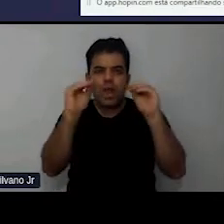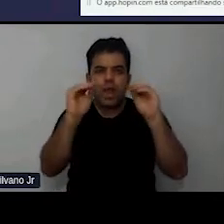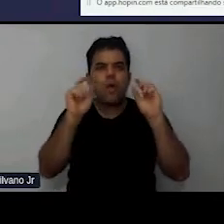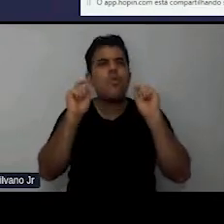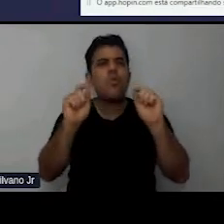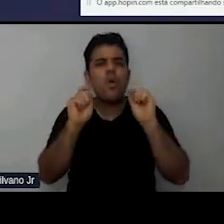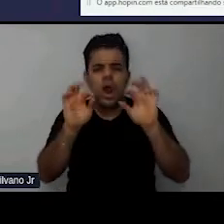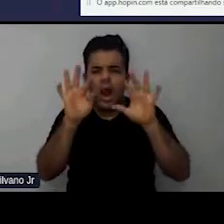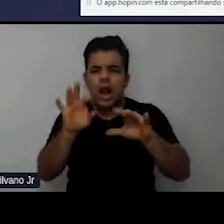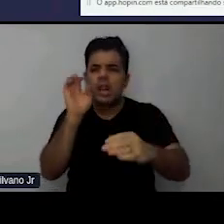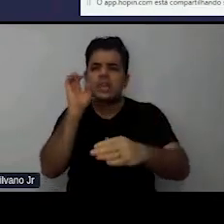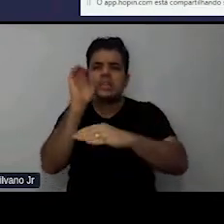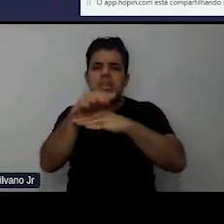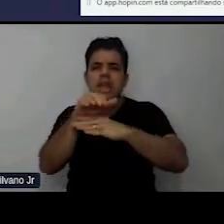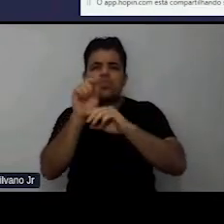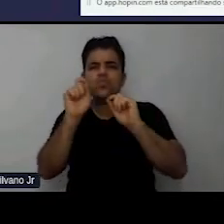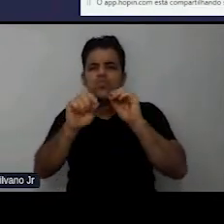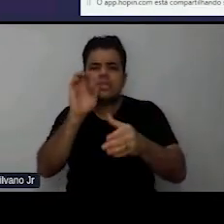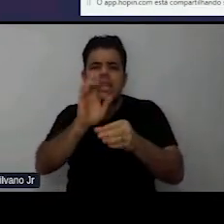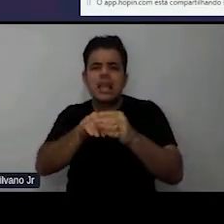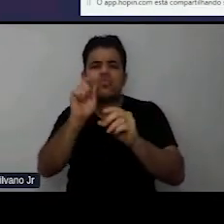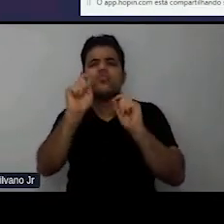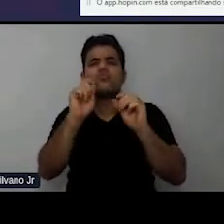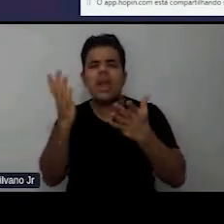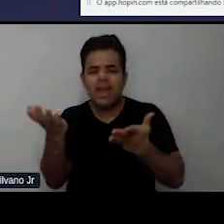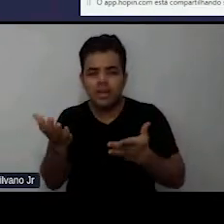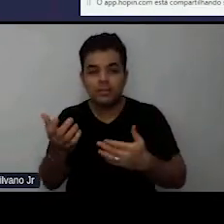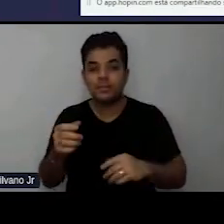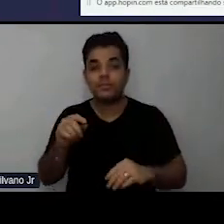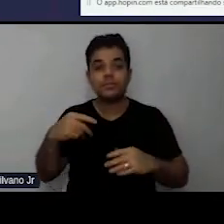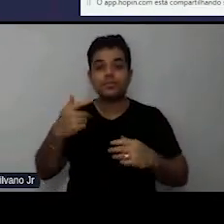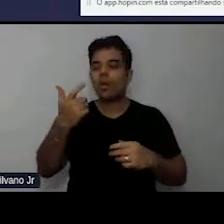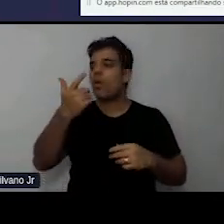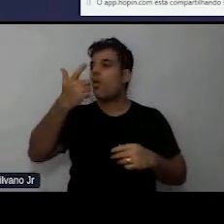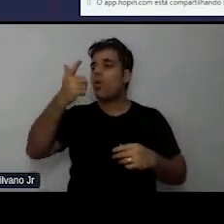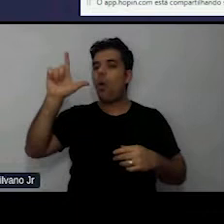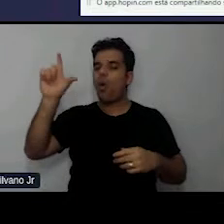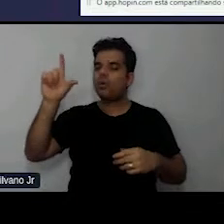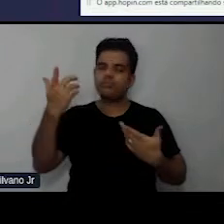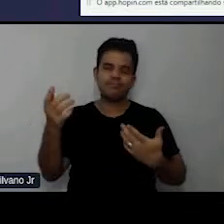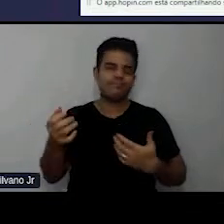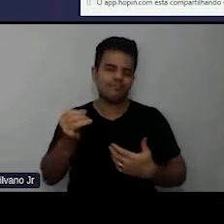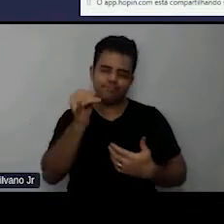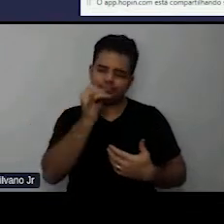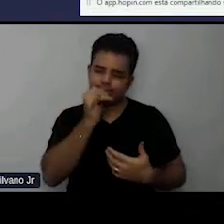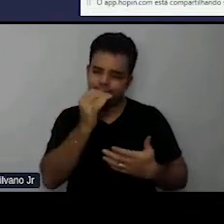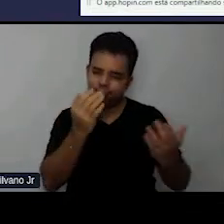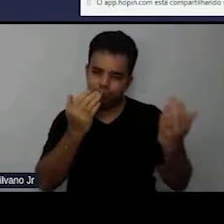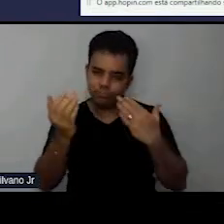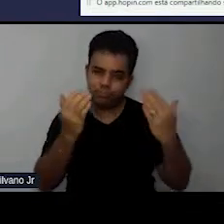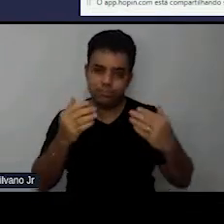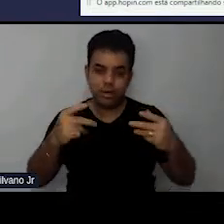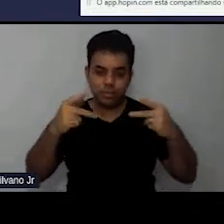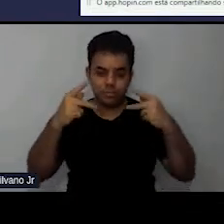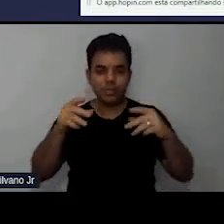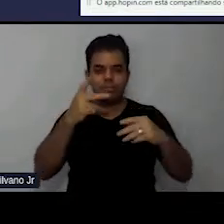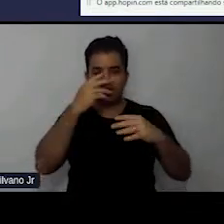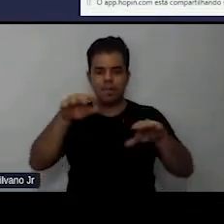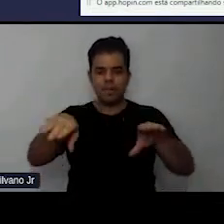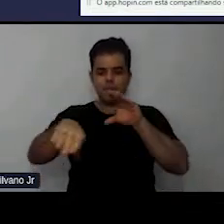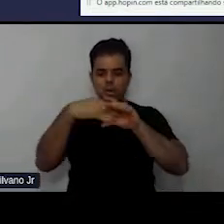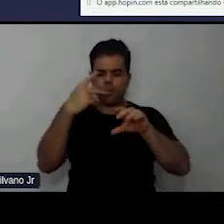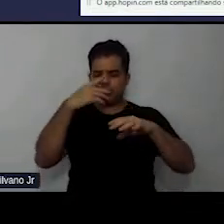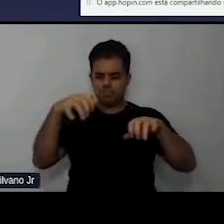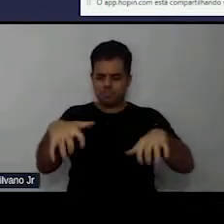nesse código? Para outra pessoa, vamos dizer, numa situação hipotética que a imagem tivesse quebrado. Você está lendo